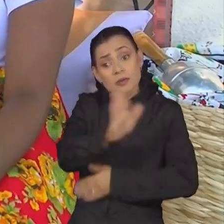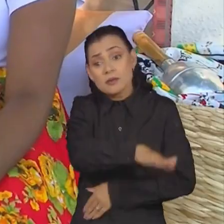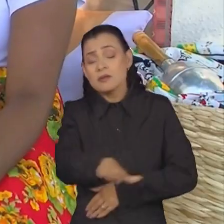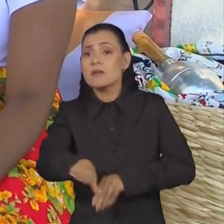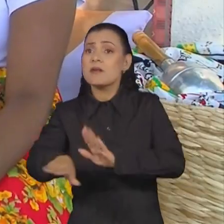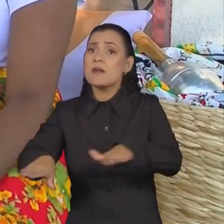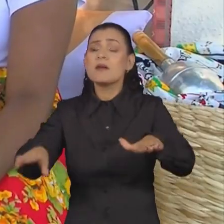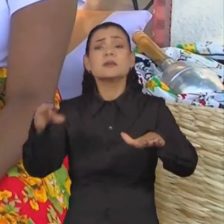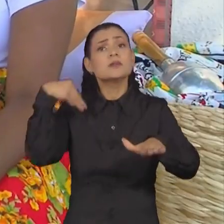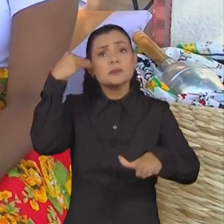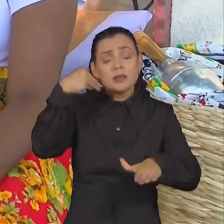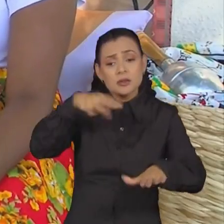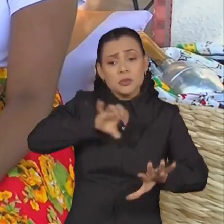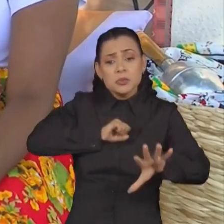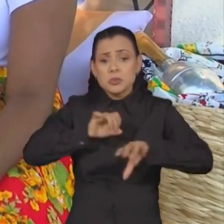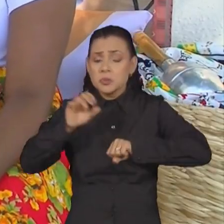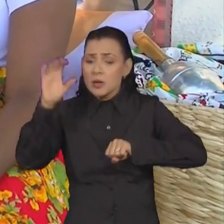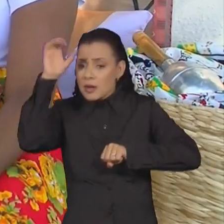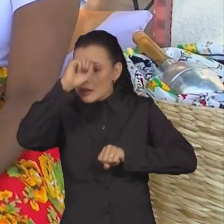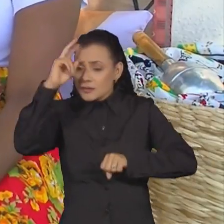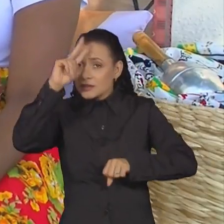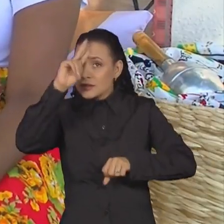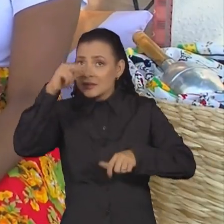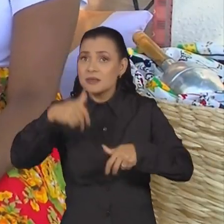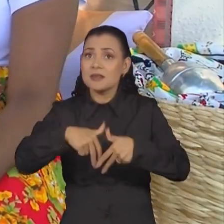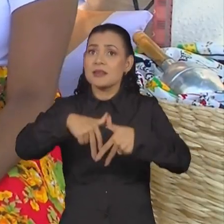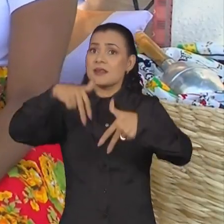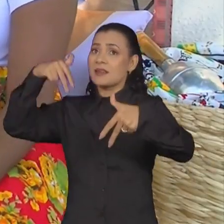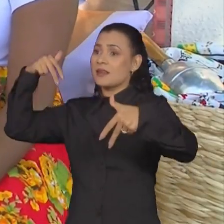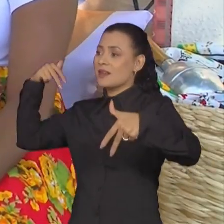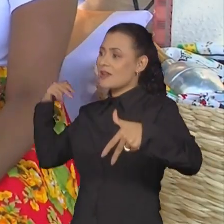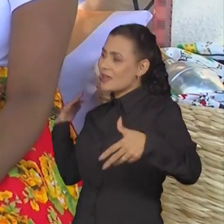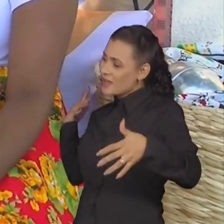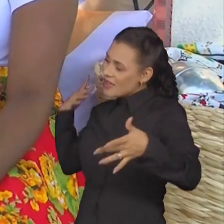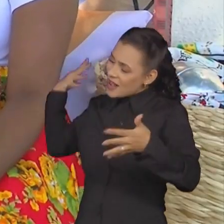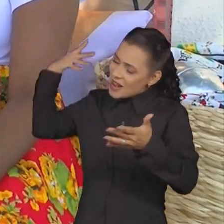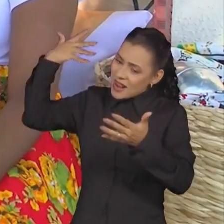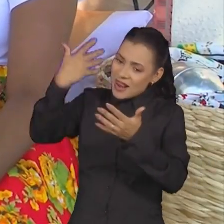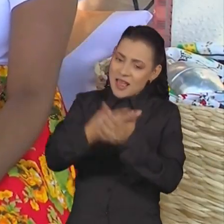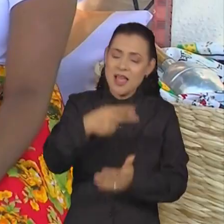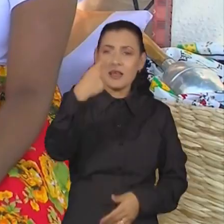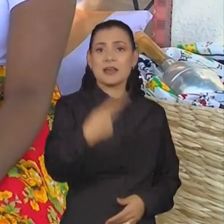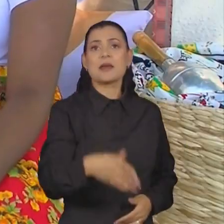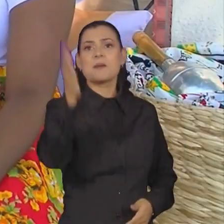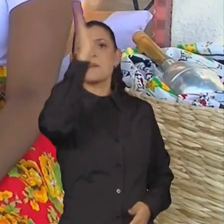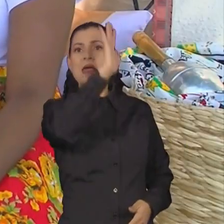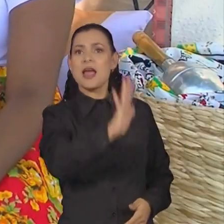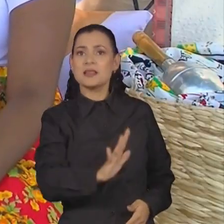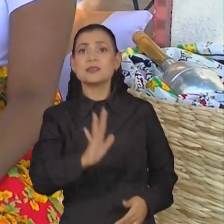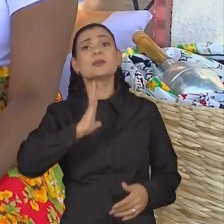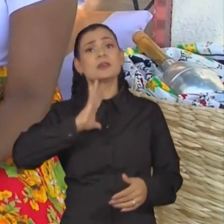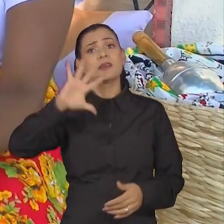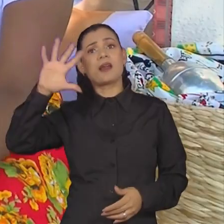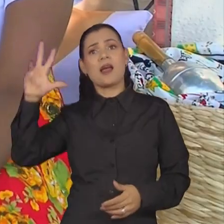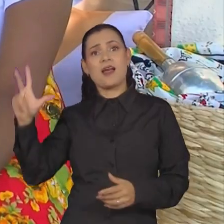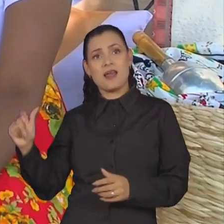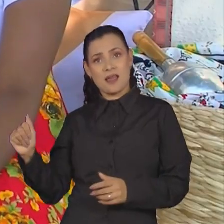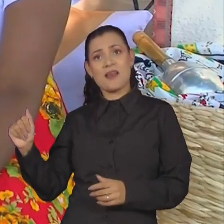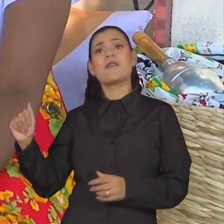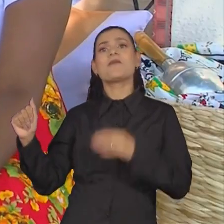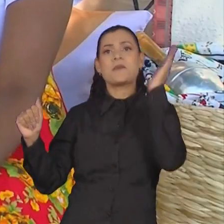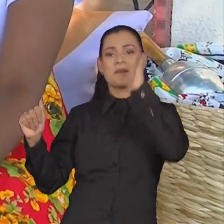essas experiências e entender também a ancestralidade deles, né? Que eles vivem num Brasil que é afrodescendente, né? Então